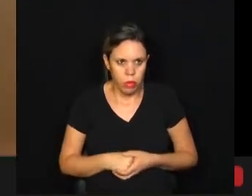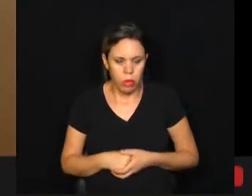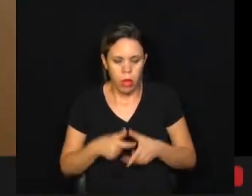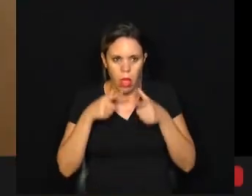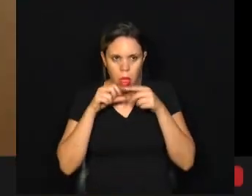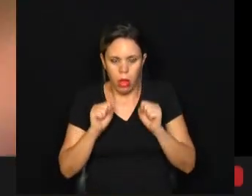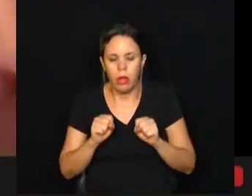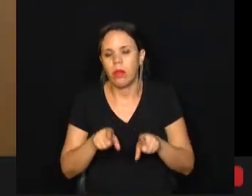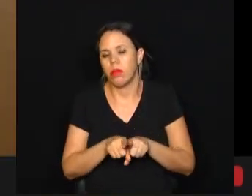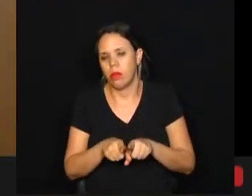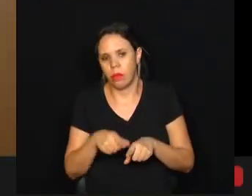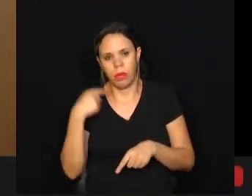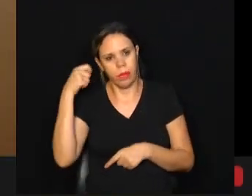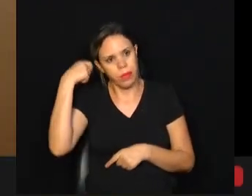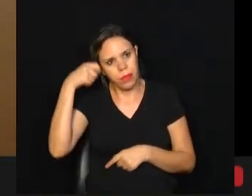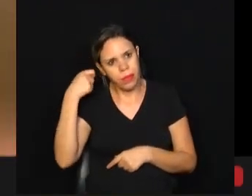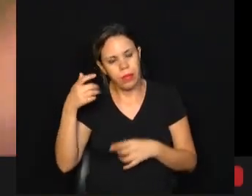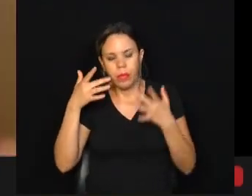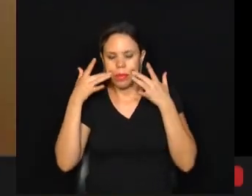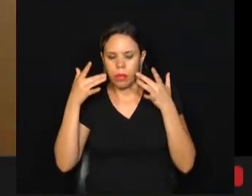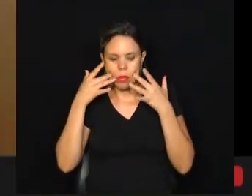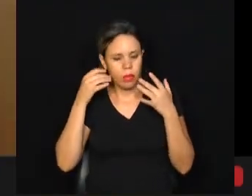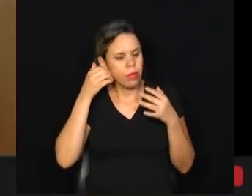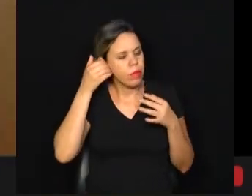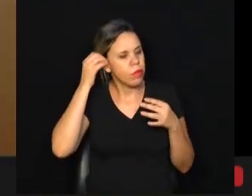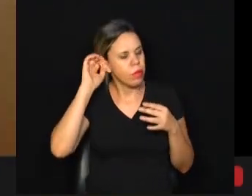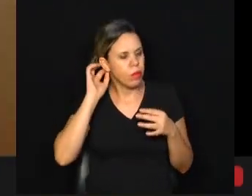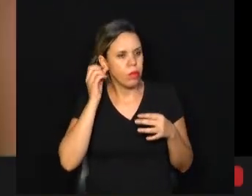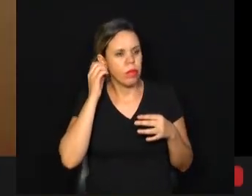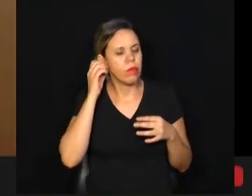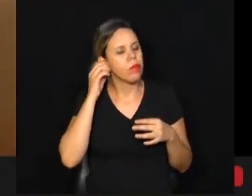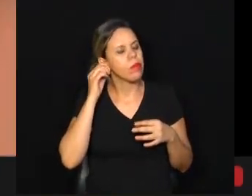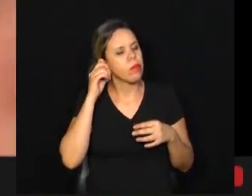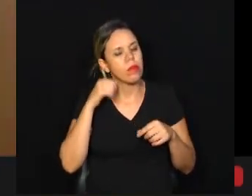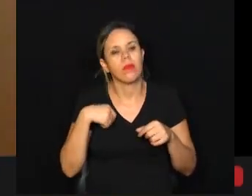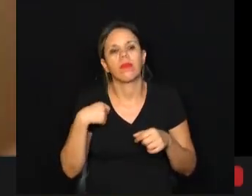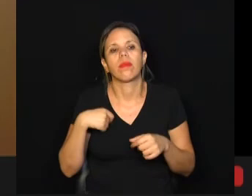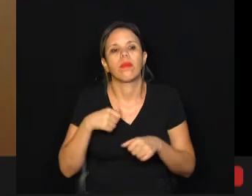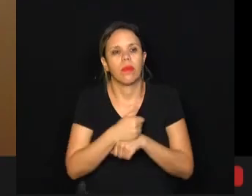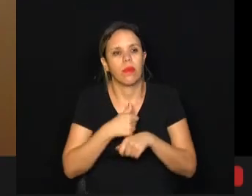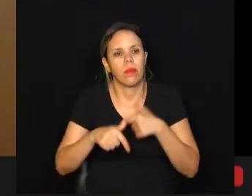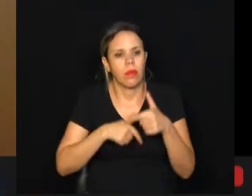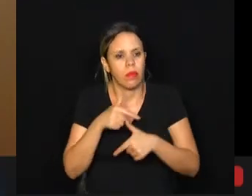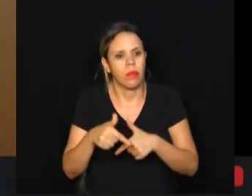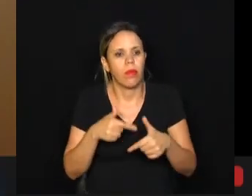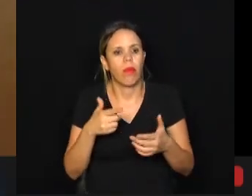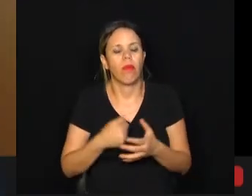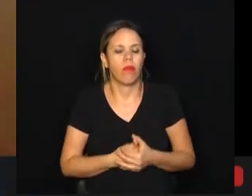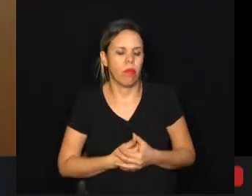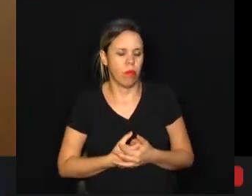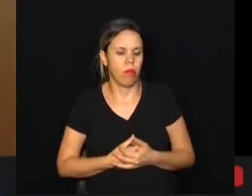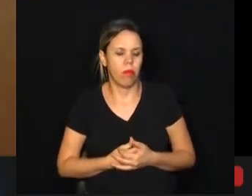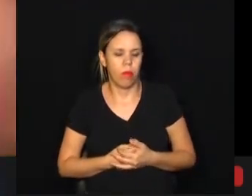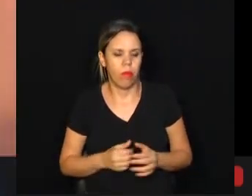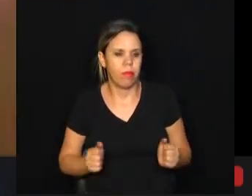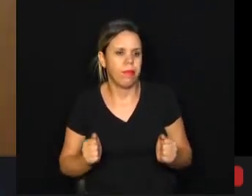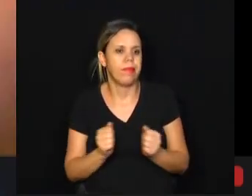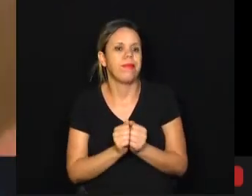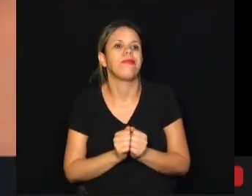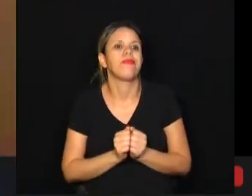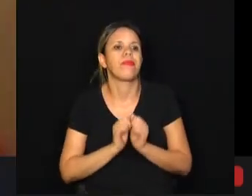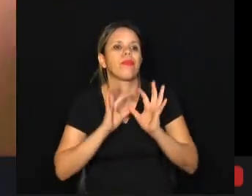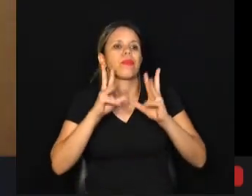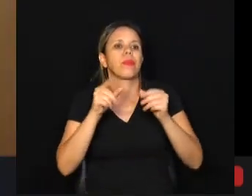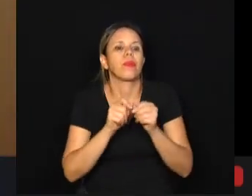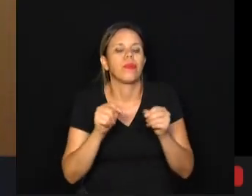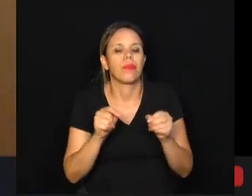linguagens artísticas, não só o teatro, que é a minha área, mas todas as linguagens artísticas, juntar tudo aquilo